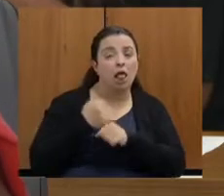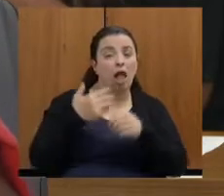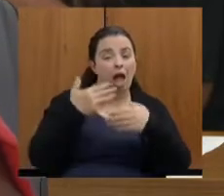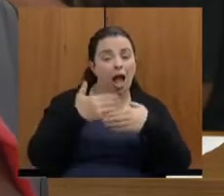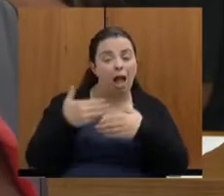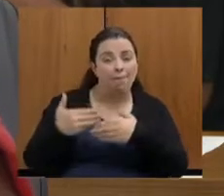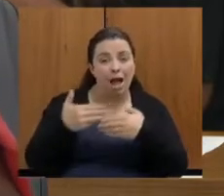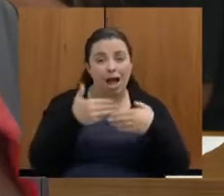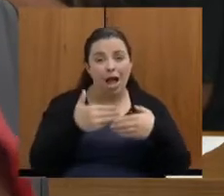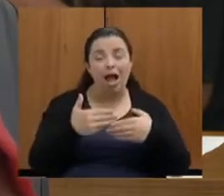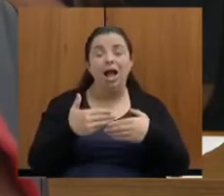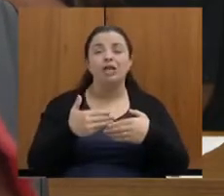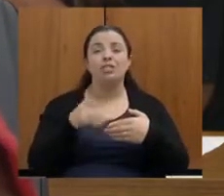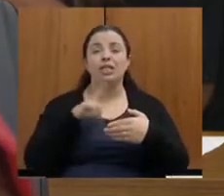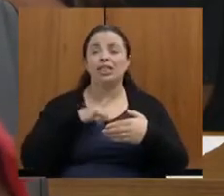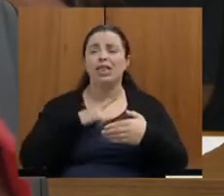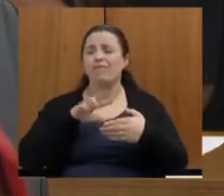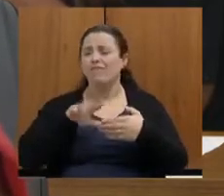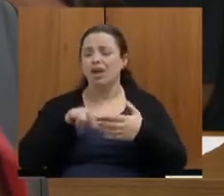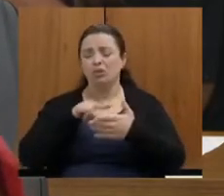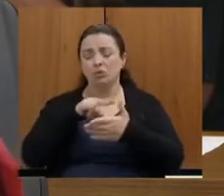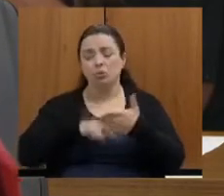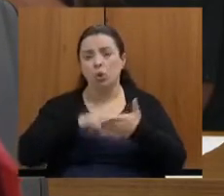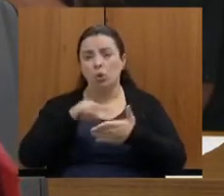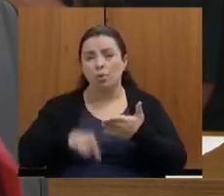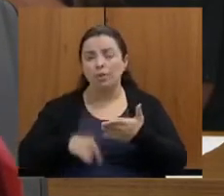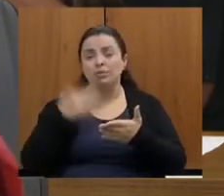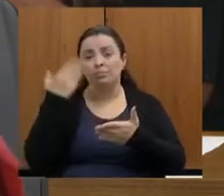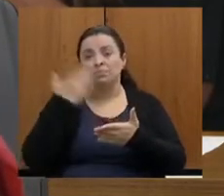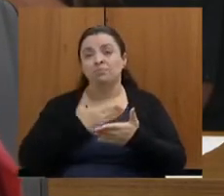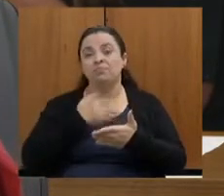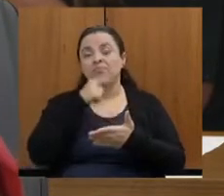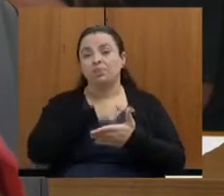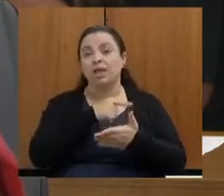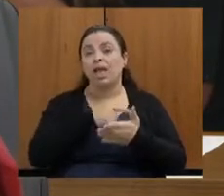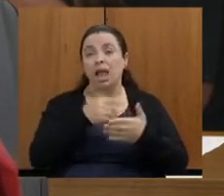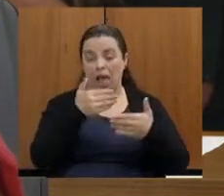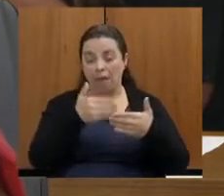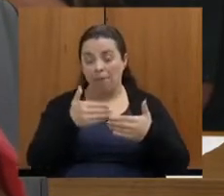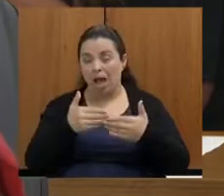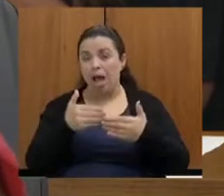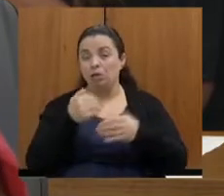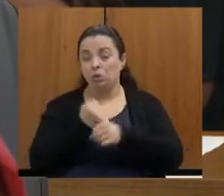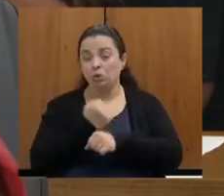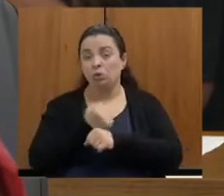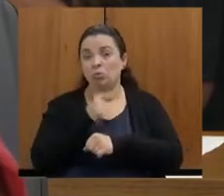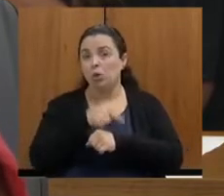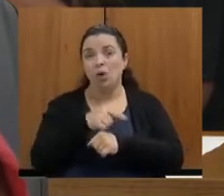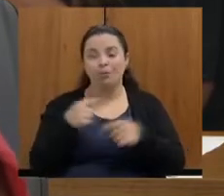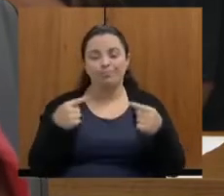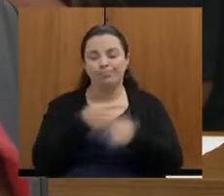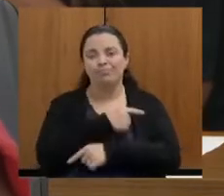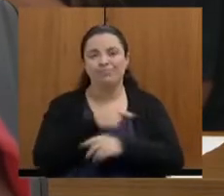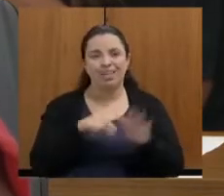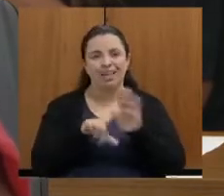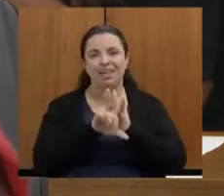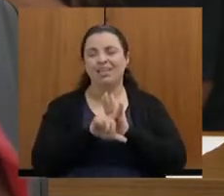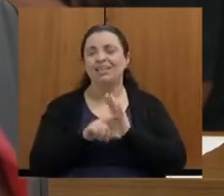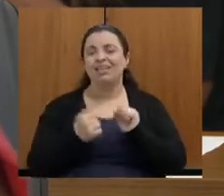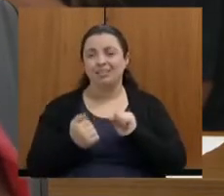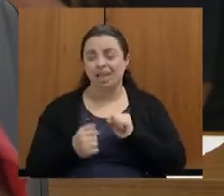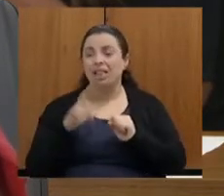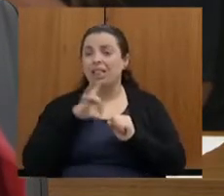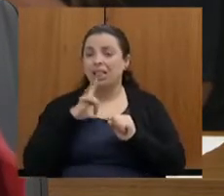comprovadas documentos que comprovam que a barragem foi construída de maneira irregular com